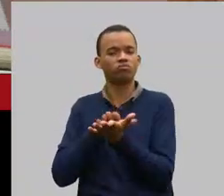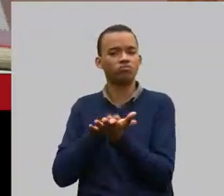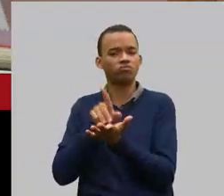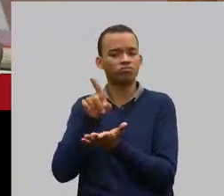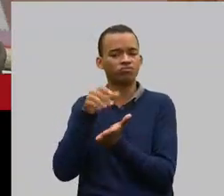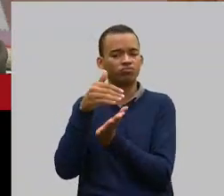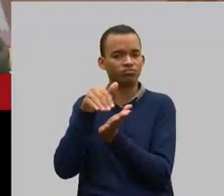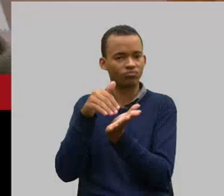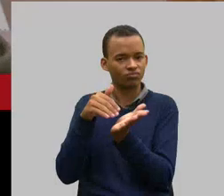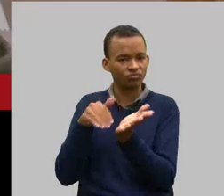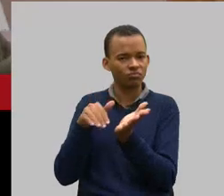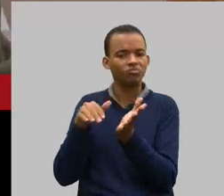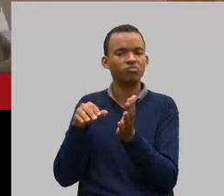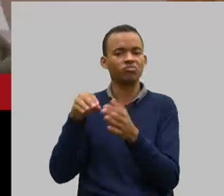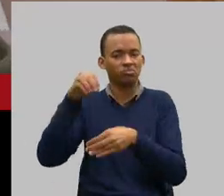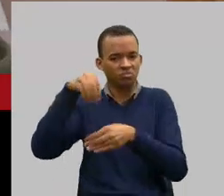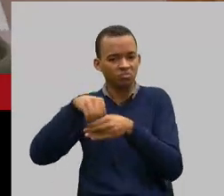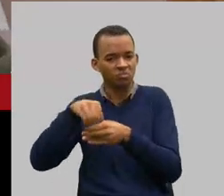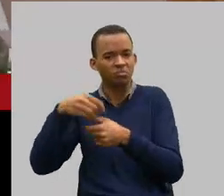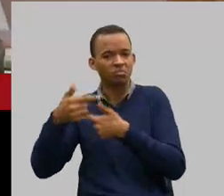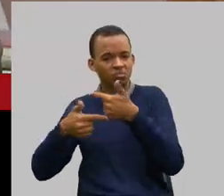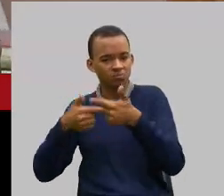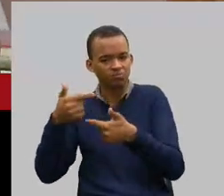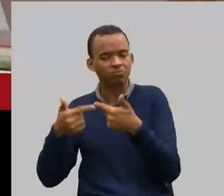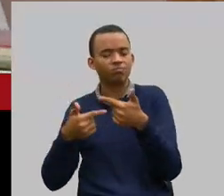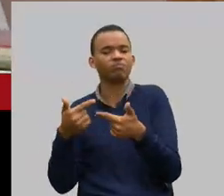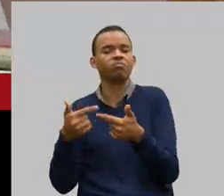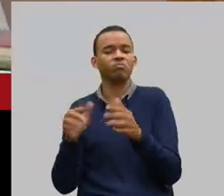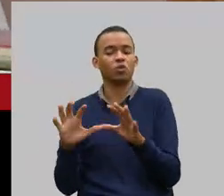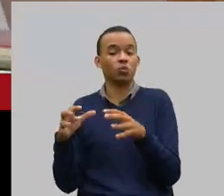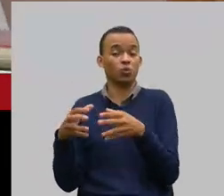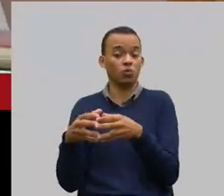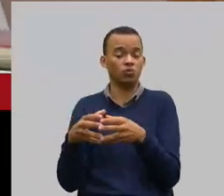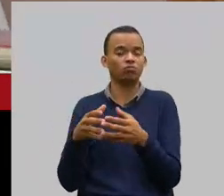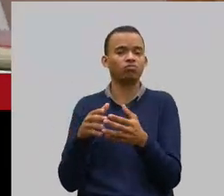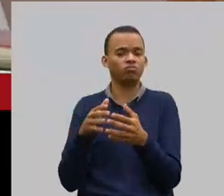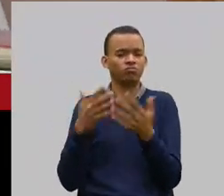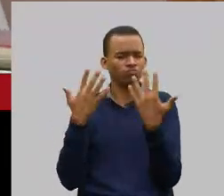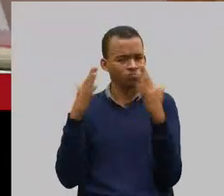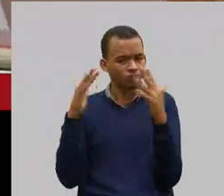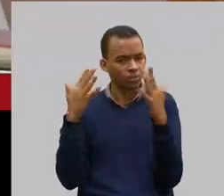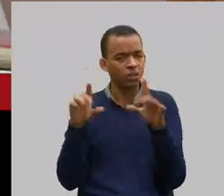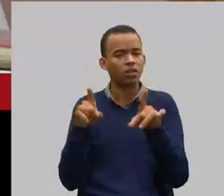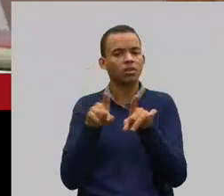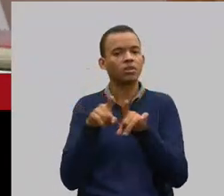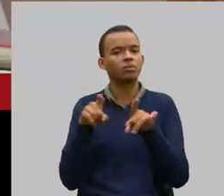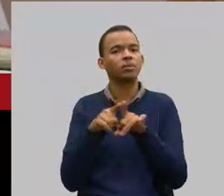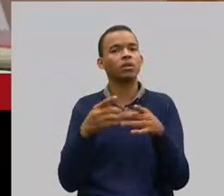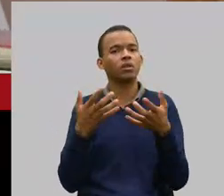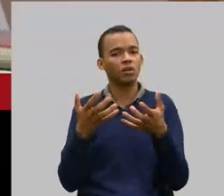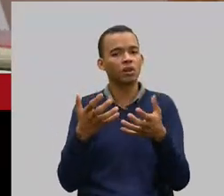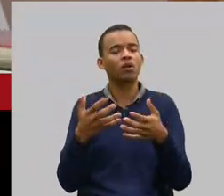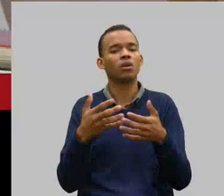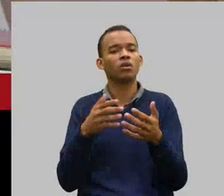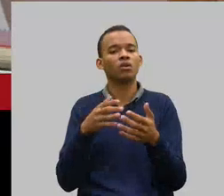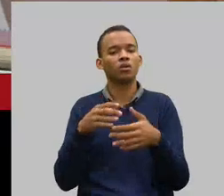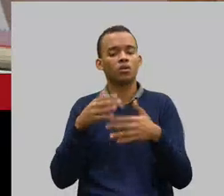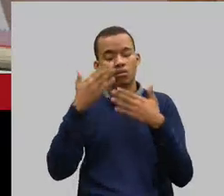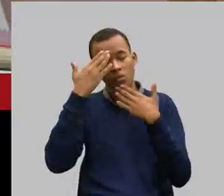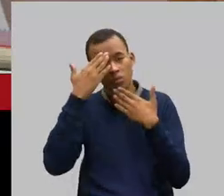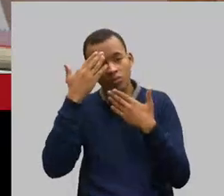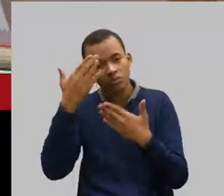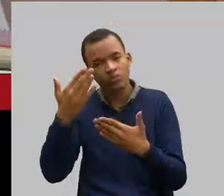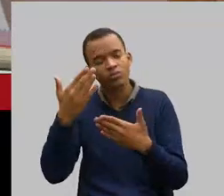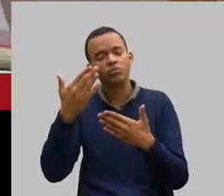desenvolvimento econômico agradecer e cumprimentar também ao nosso Governador que no Med esforço para fazer com que nosso estado